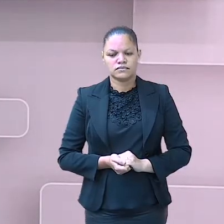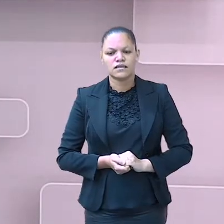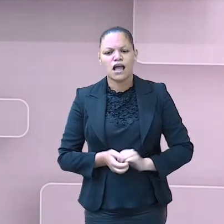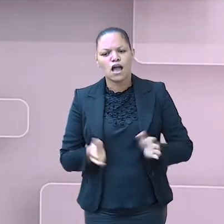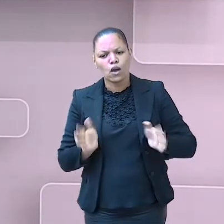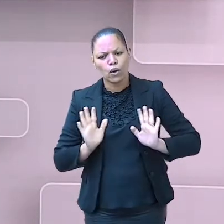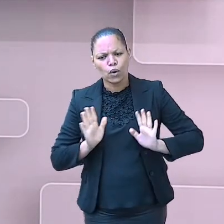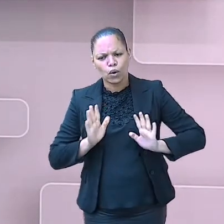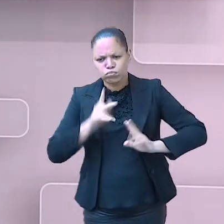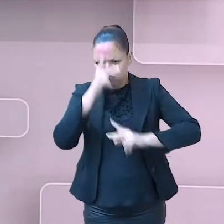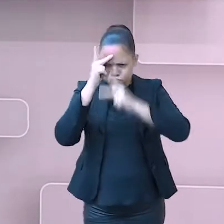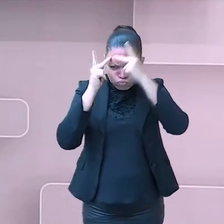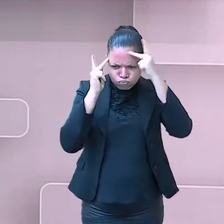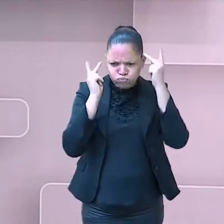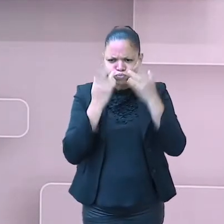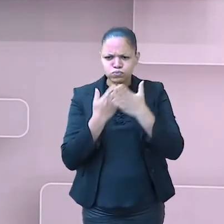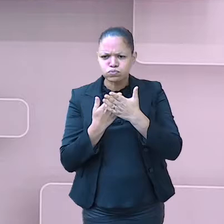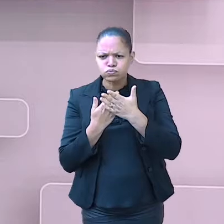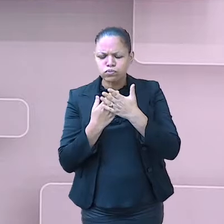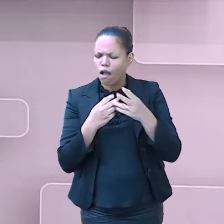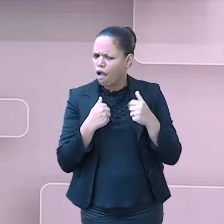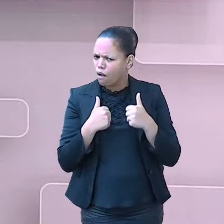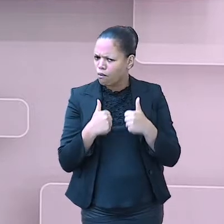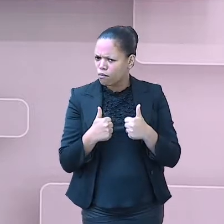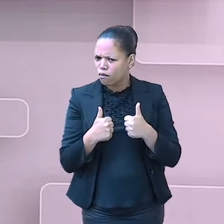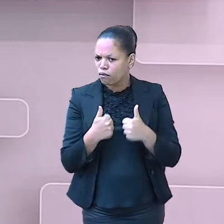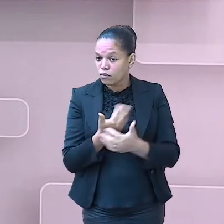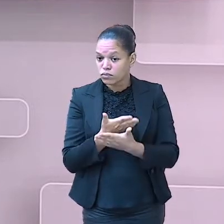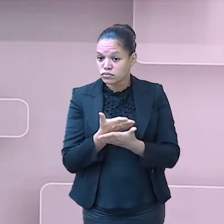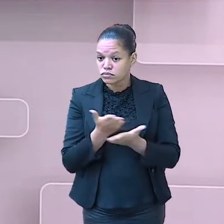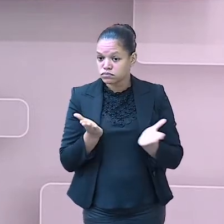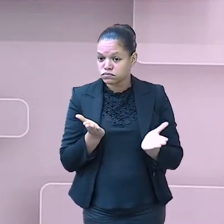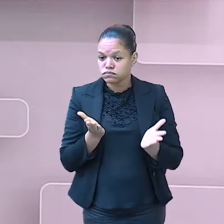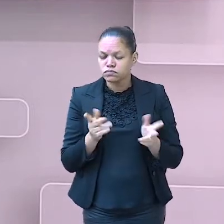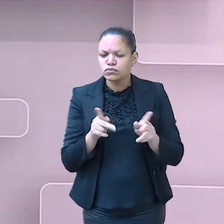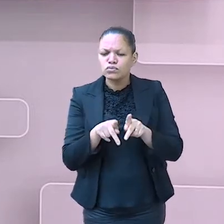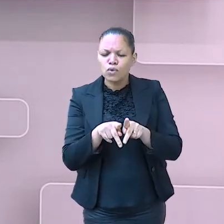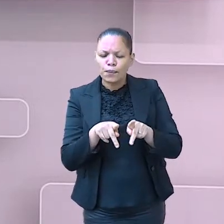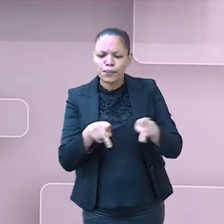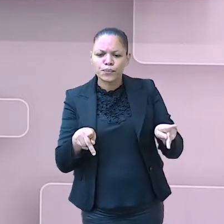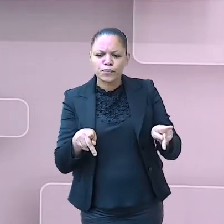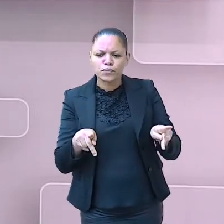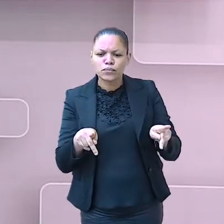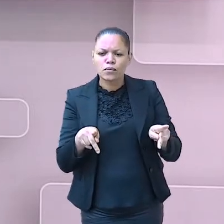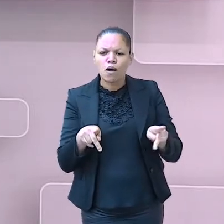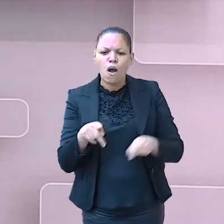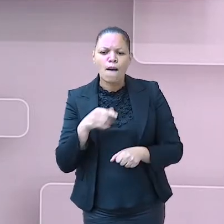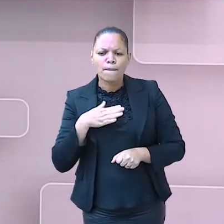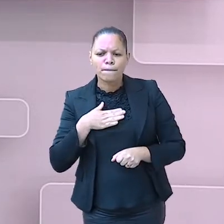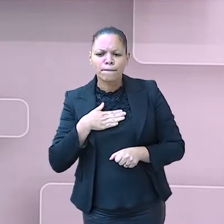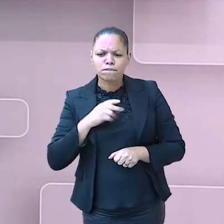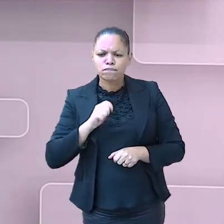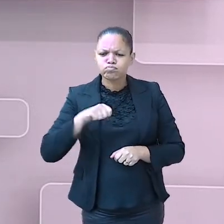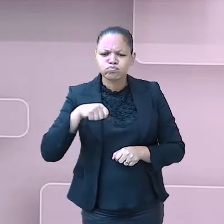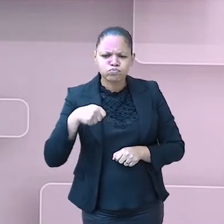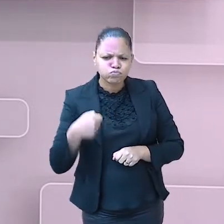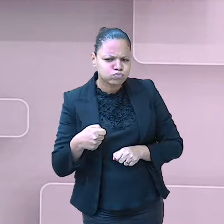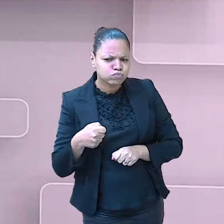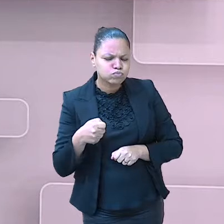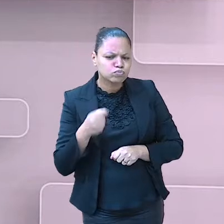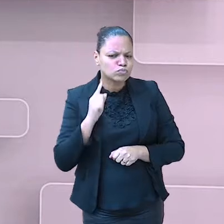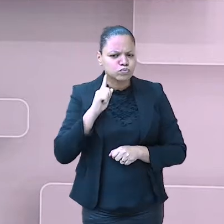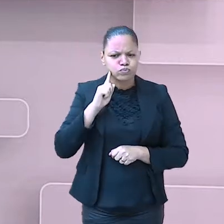Olá, estudantes! Tudo bem com vocês? Sou a professora Gisele e hoje na nossa aula